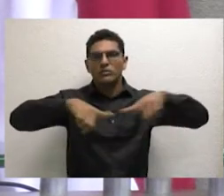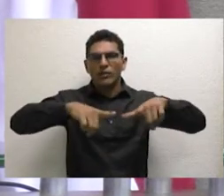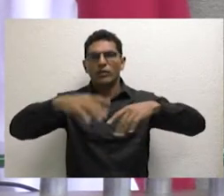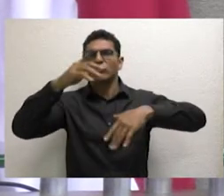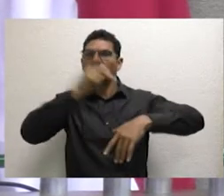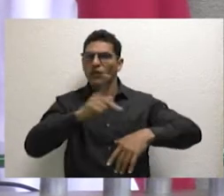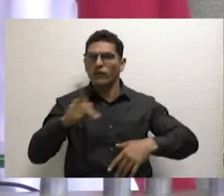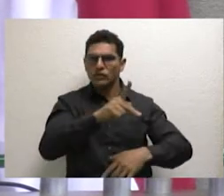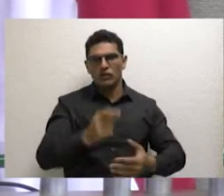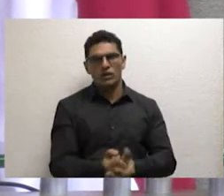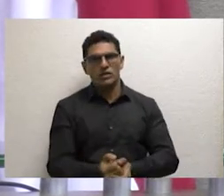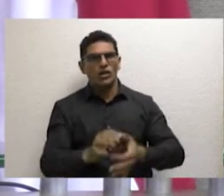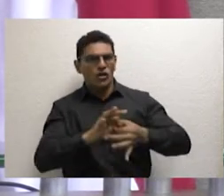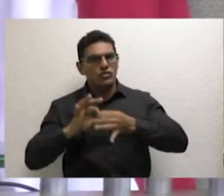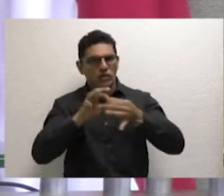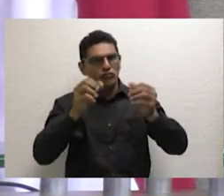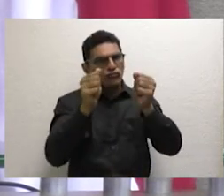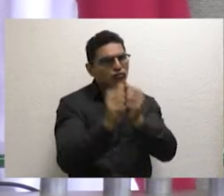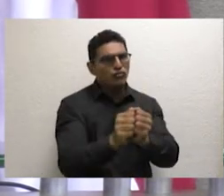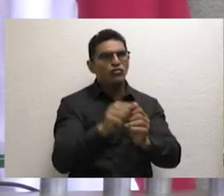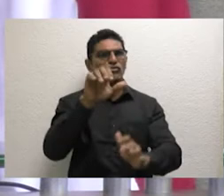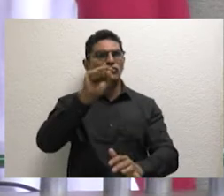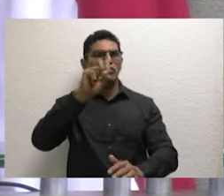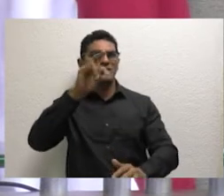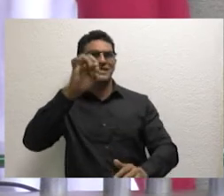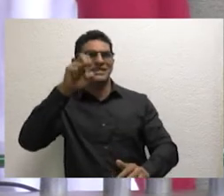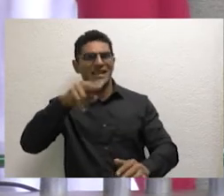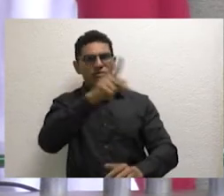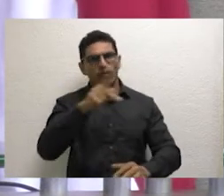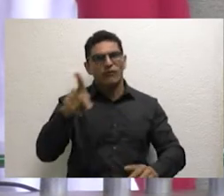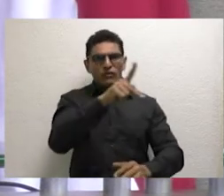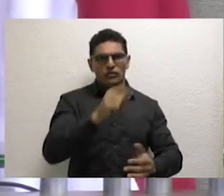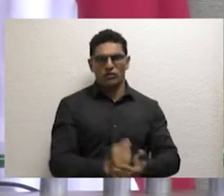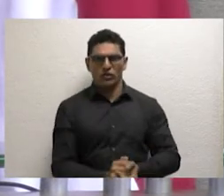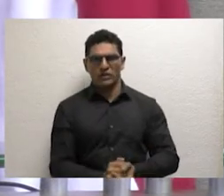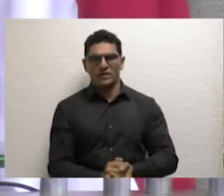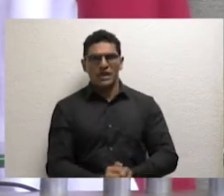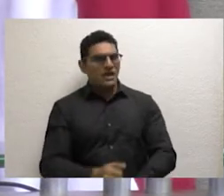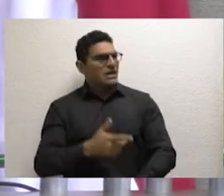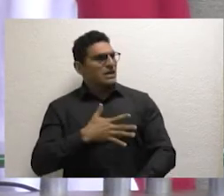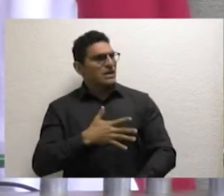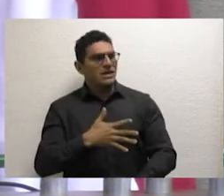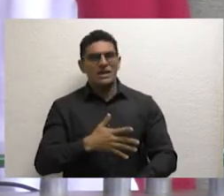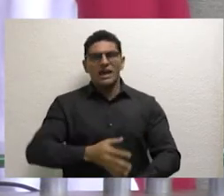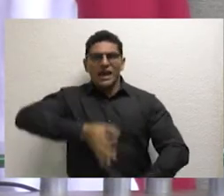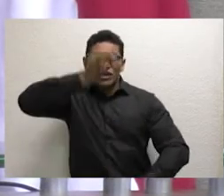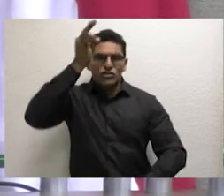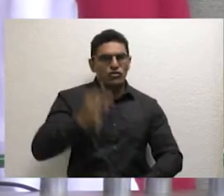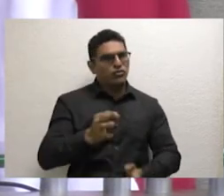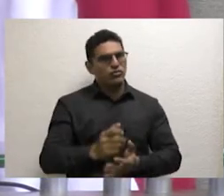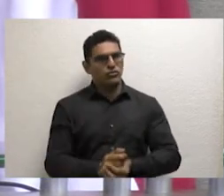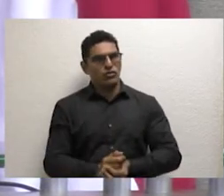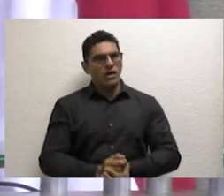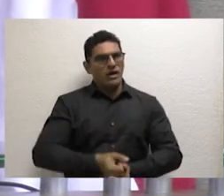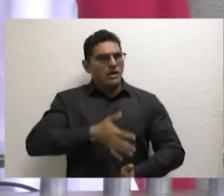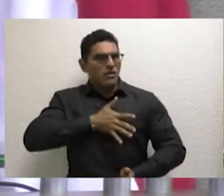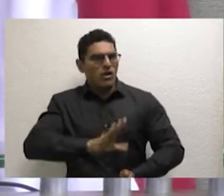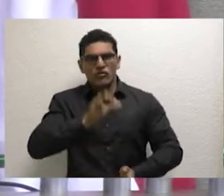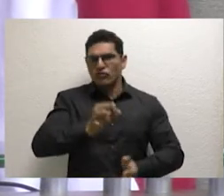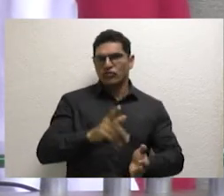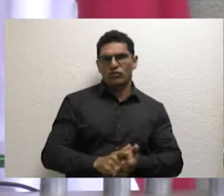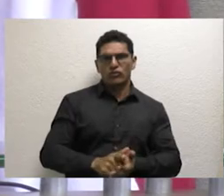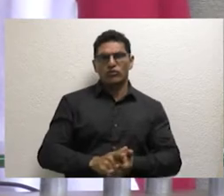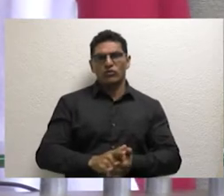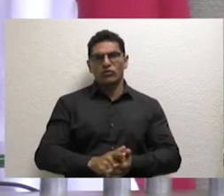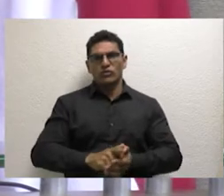e nós somos solidários ao Cintean dizendo que isso é uma injustiça tanto do judiciário quanto do governo do estado